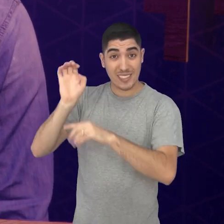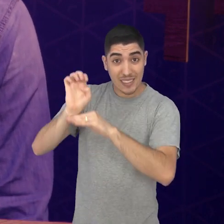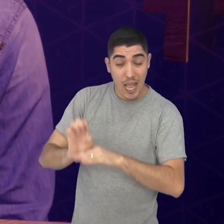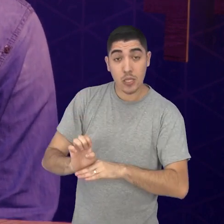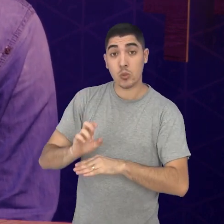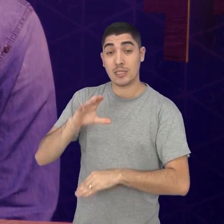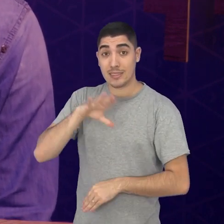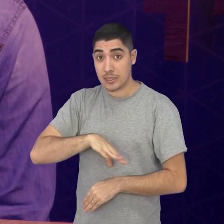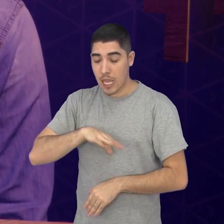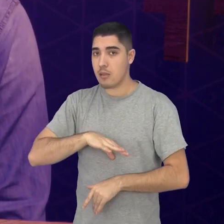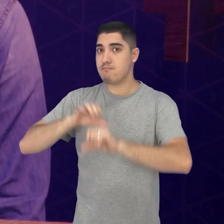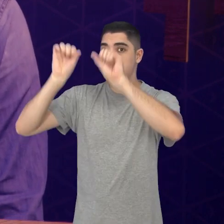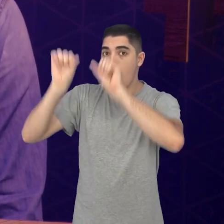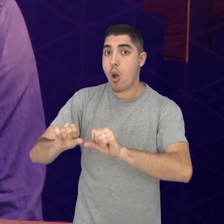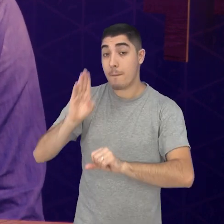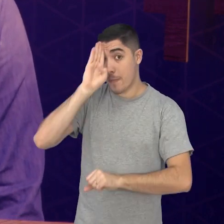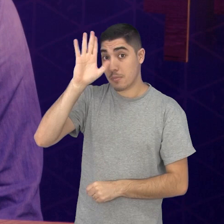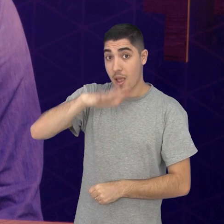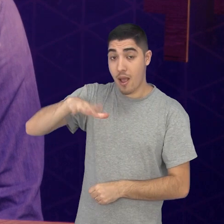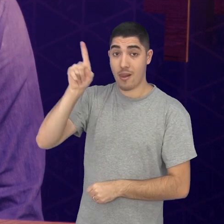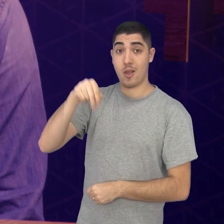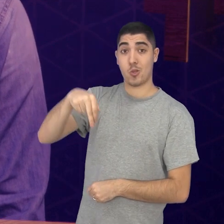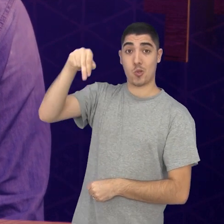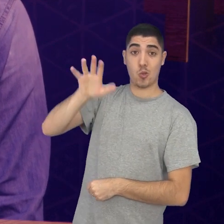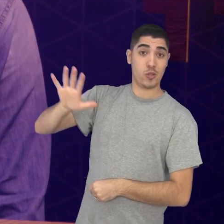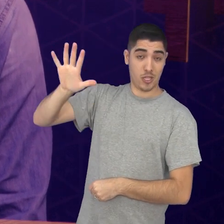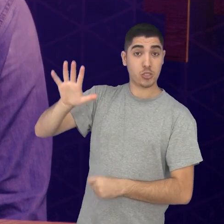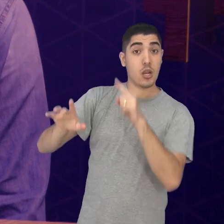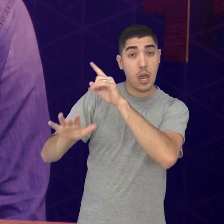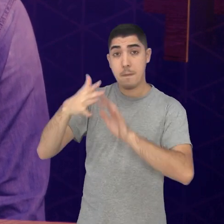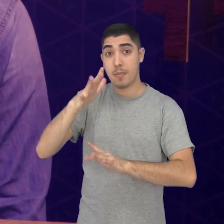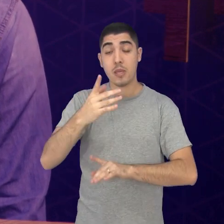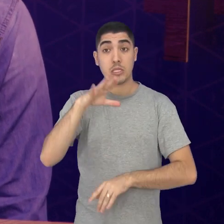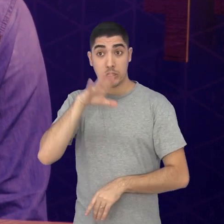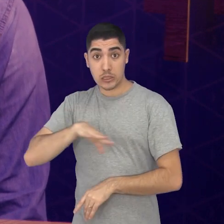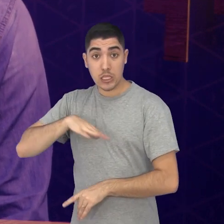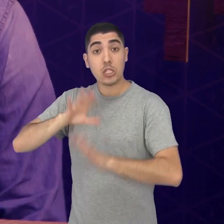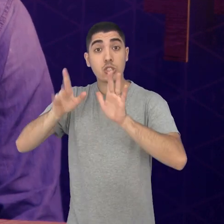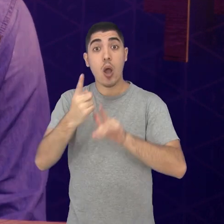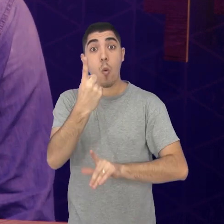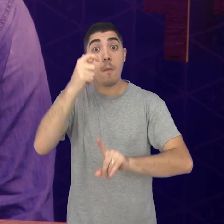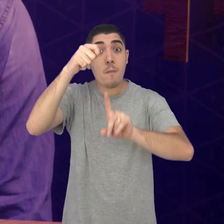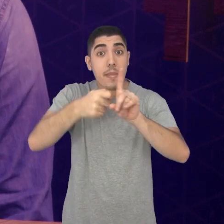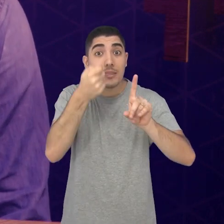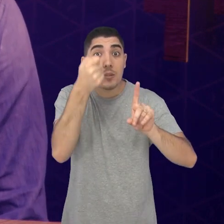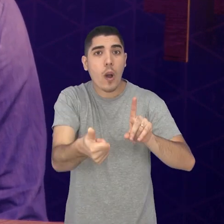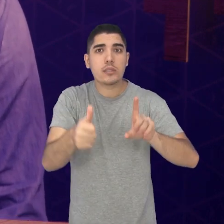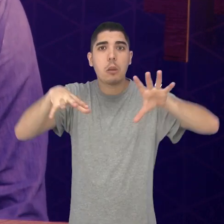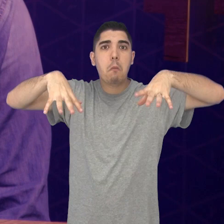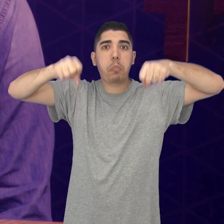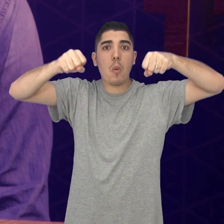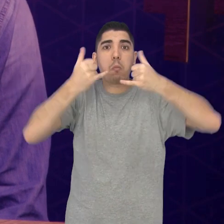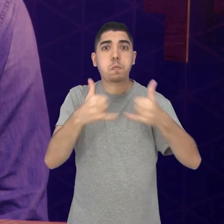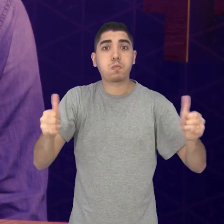Brasil, principalmente lá a galera do Nordeste, né? Que teve cidade que ficou quase um mês sem energia elétrica por lá.